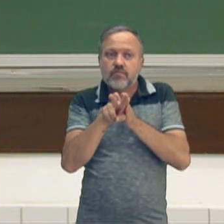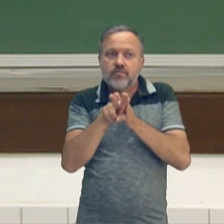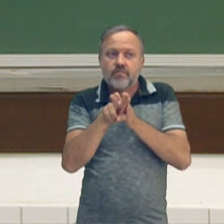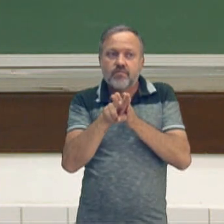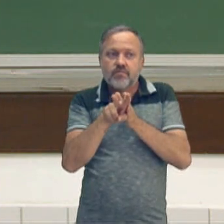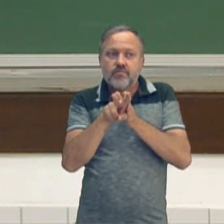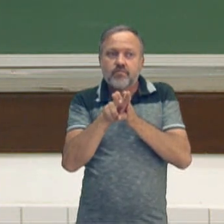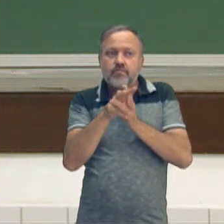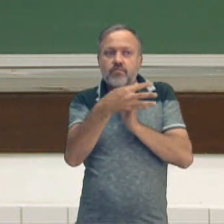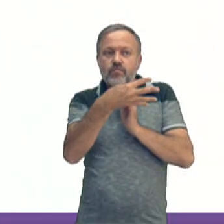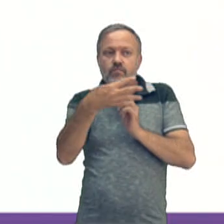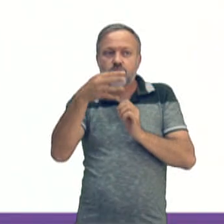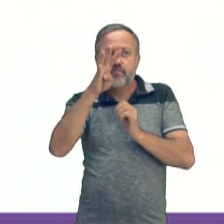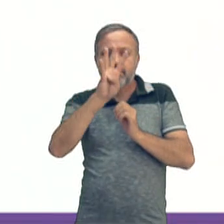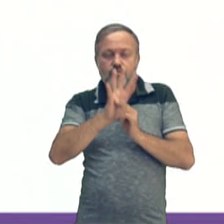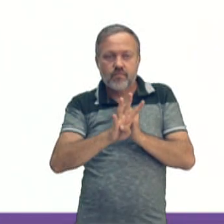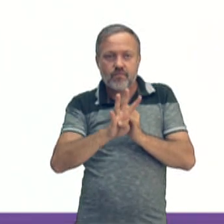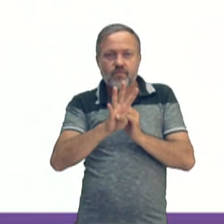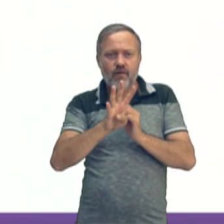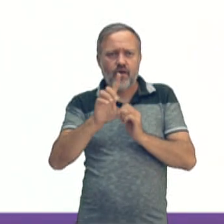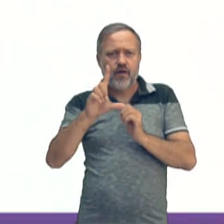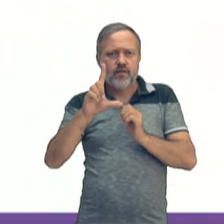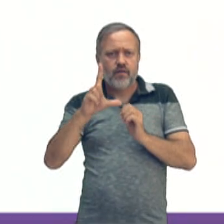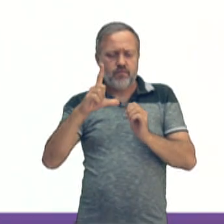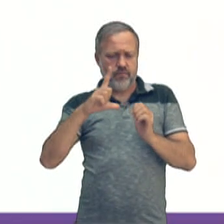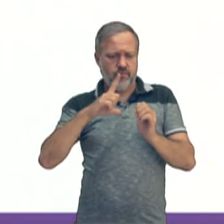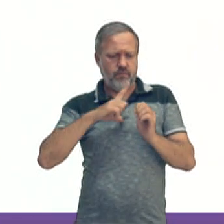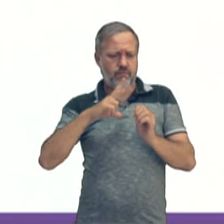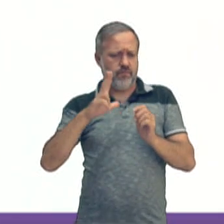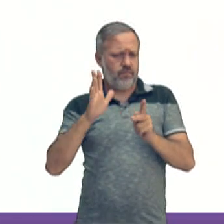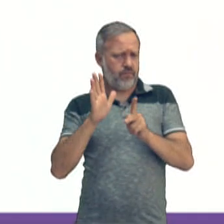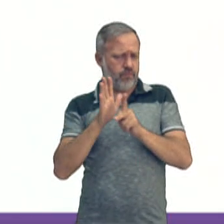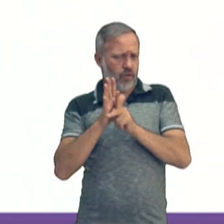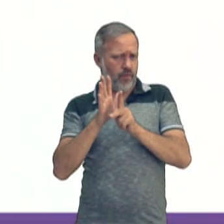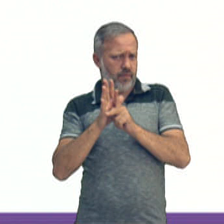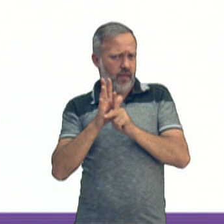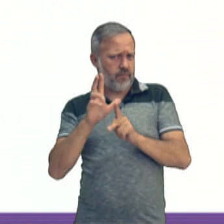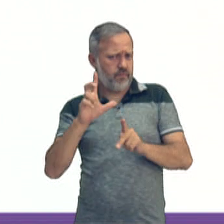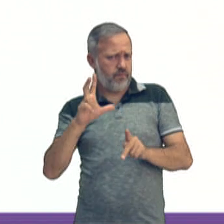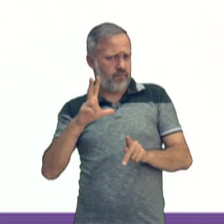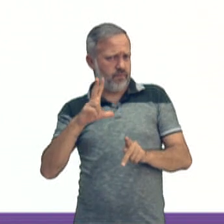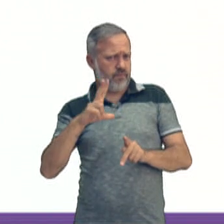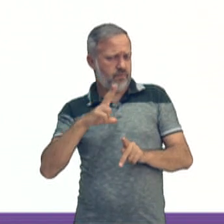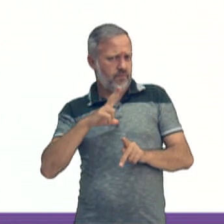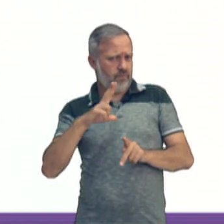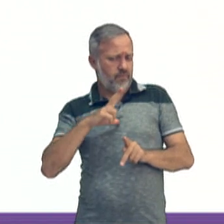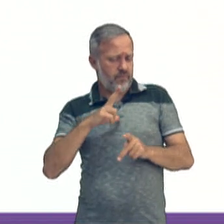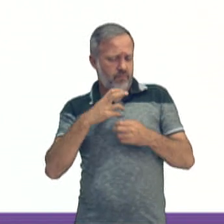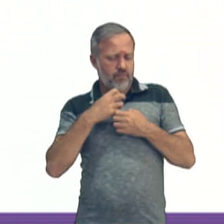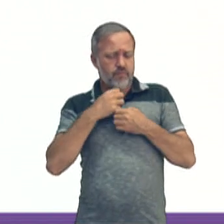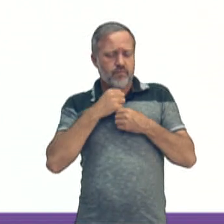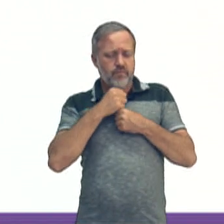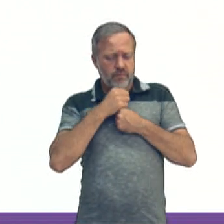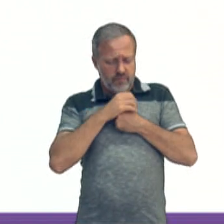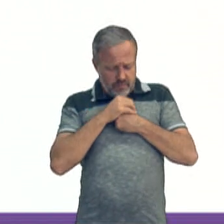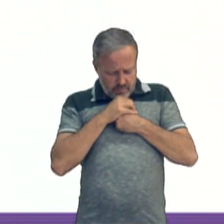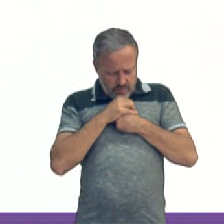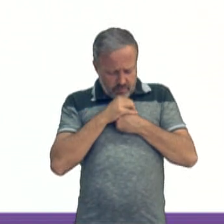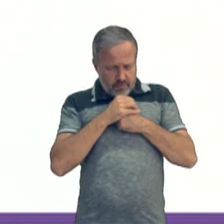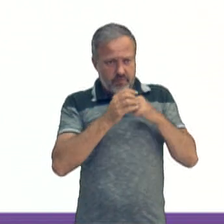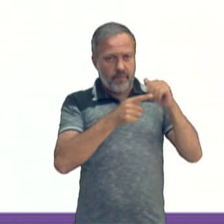qual as pessoas podiam potencializar seu Qin, que é a sua energia pessoal, era letra A, o calendário